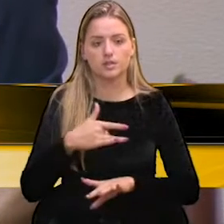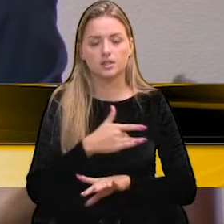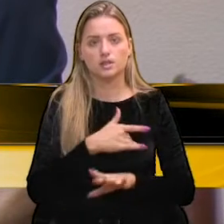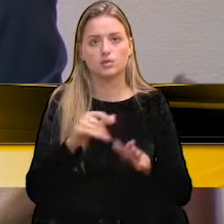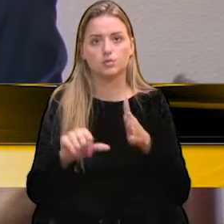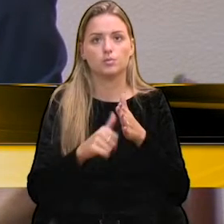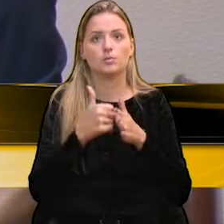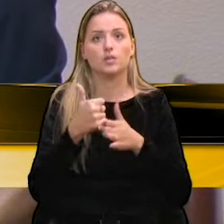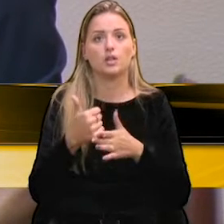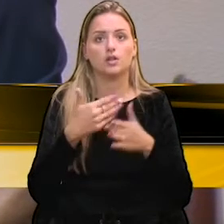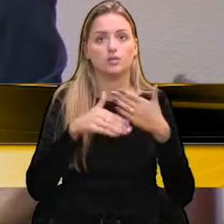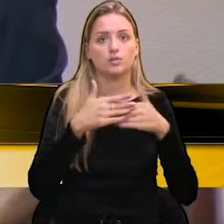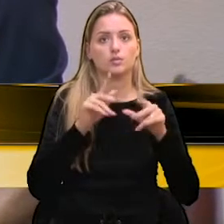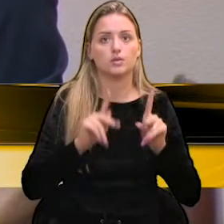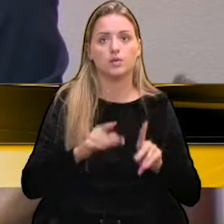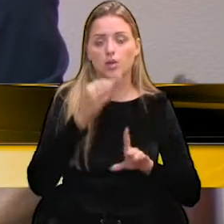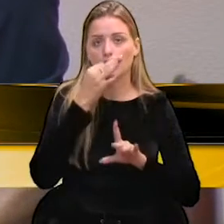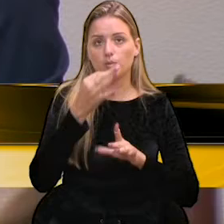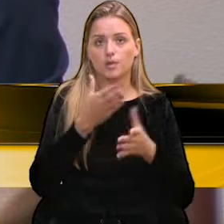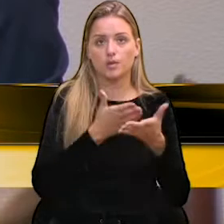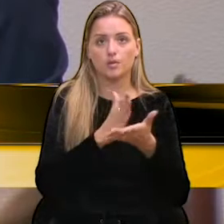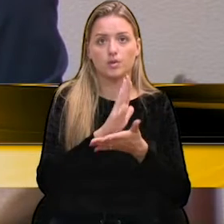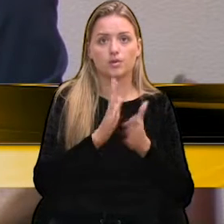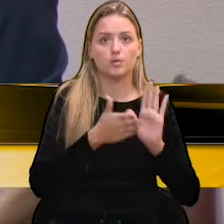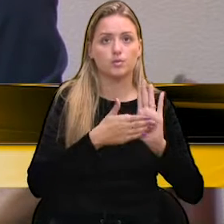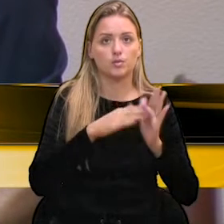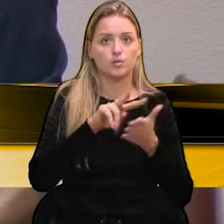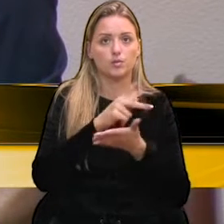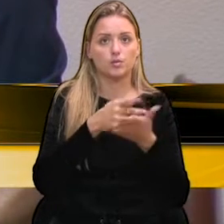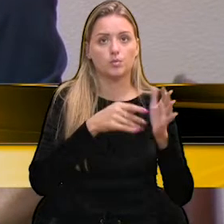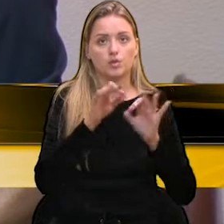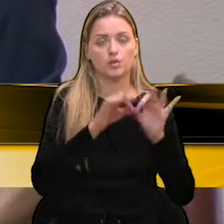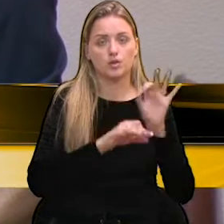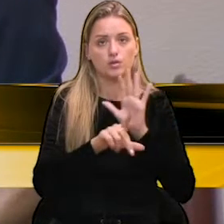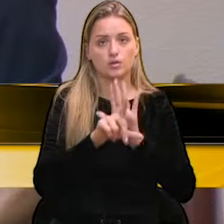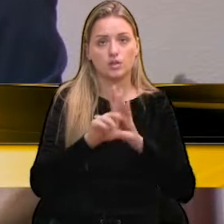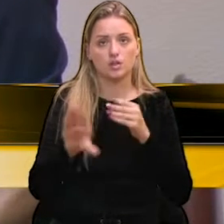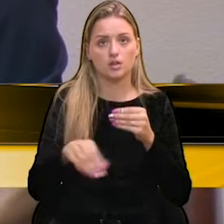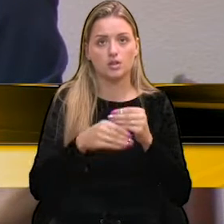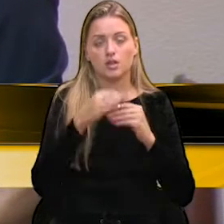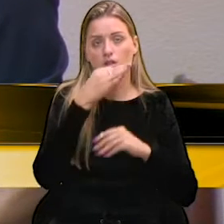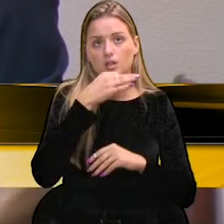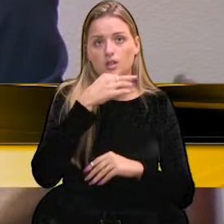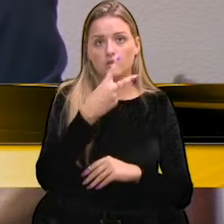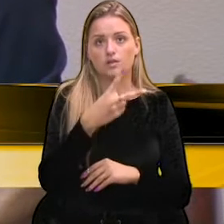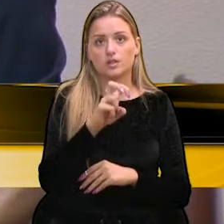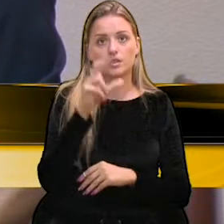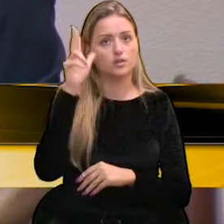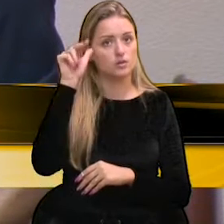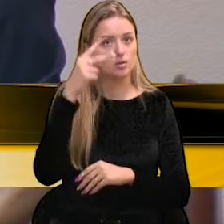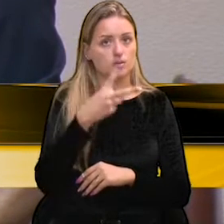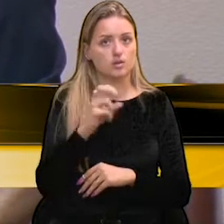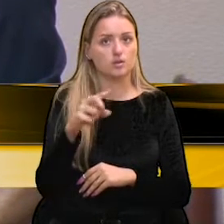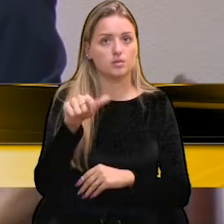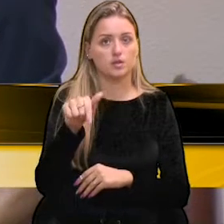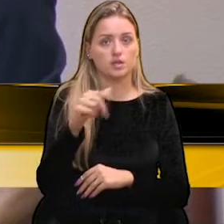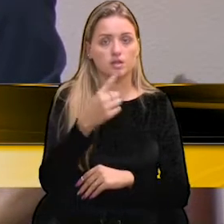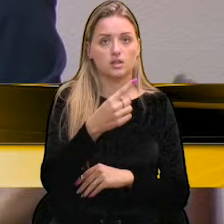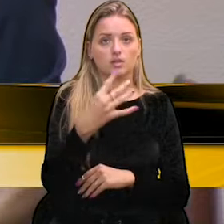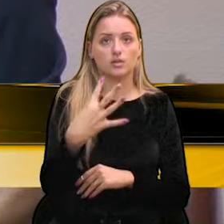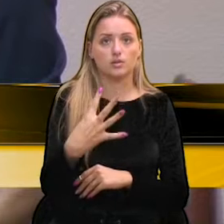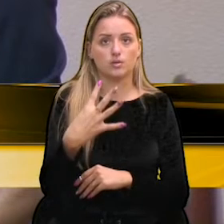ambiente, manifesta-se favoravelmente à aprovação do presente projeto de lei complementar. Caxias do Sul, 25 de abril